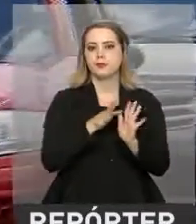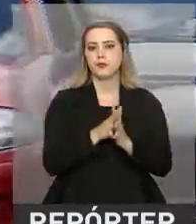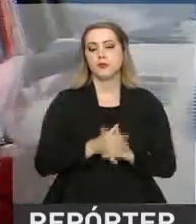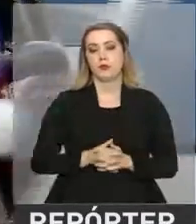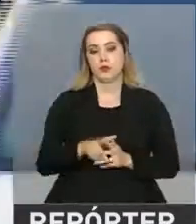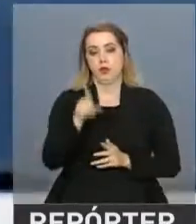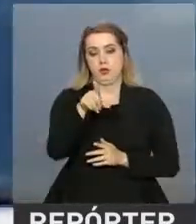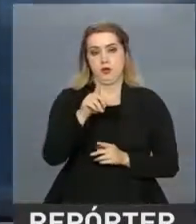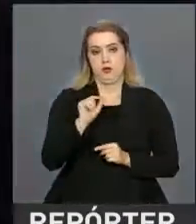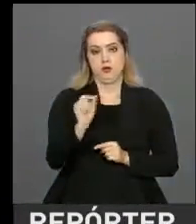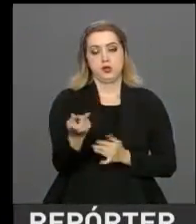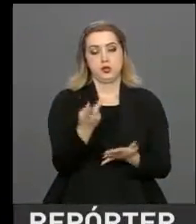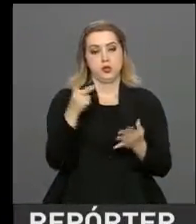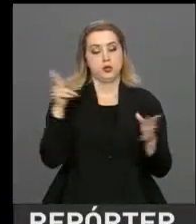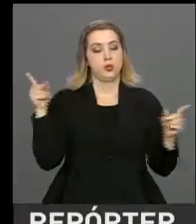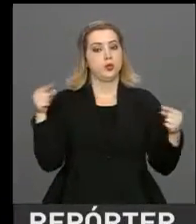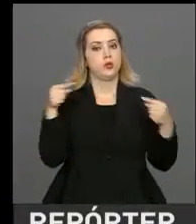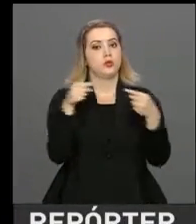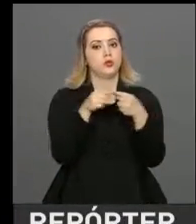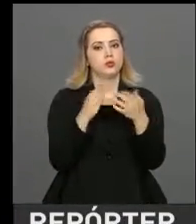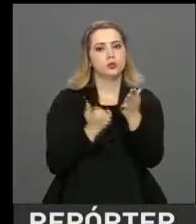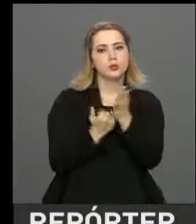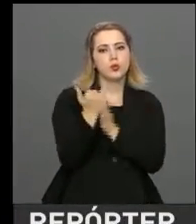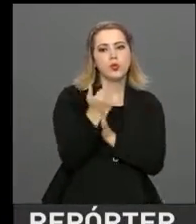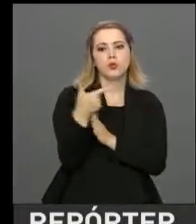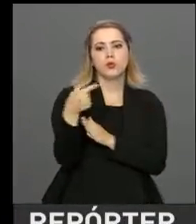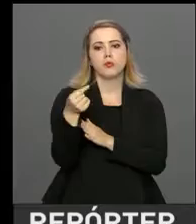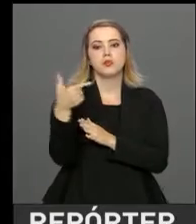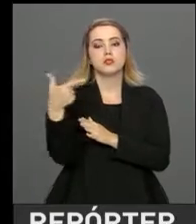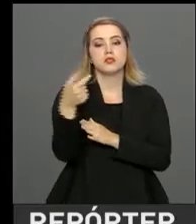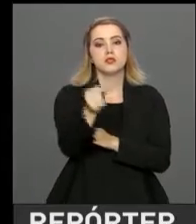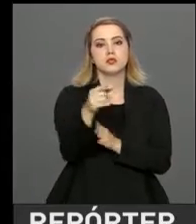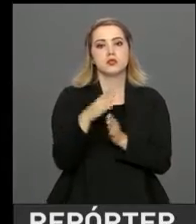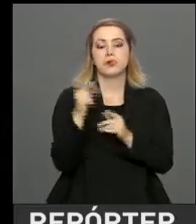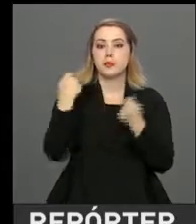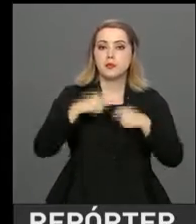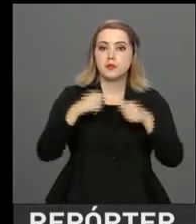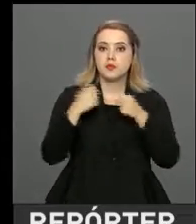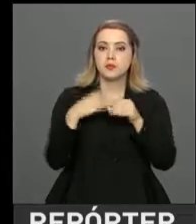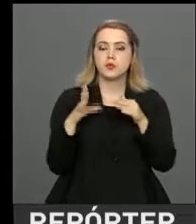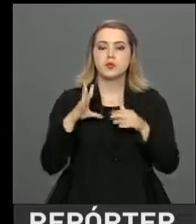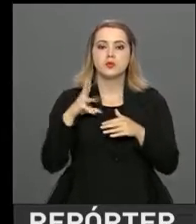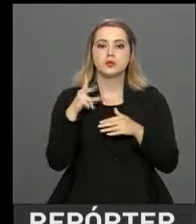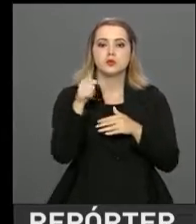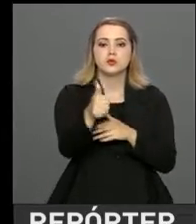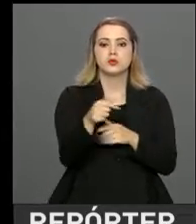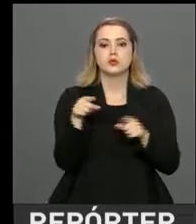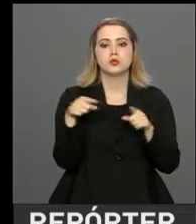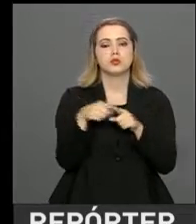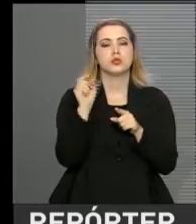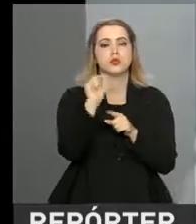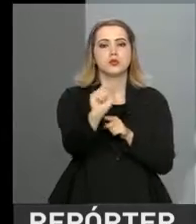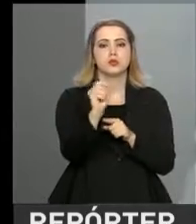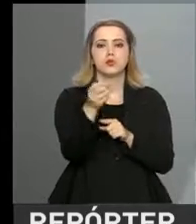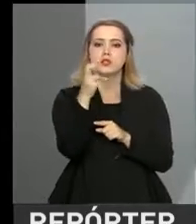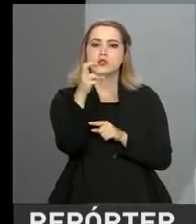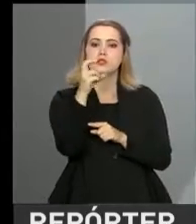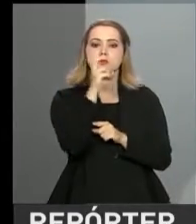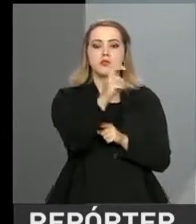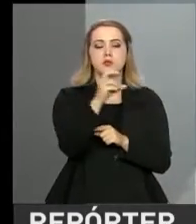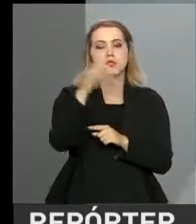para que o acordo entre em vigor a partir de 2020 é preciso alcançar um total de países que representa e